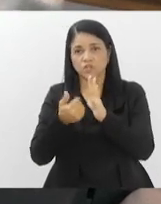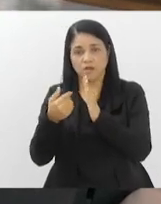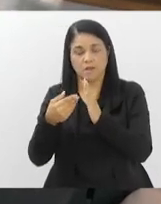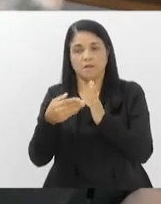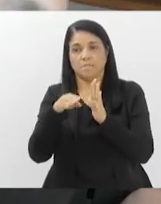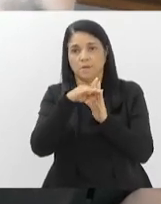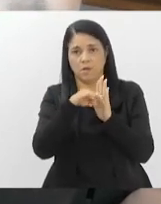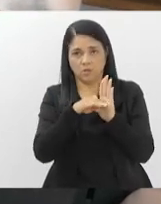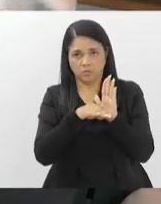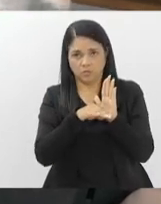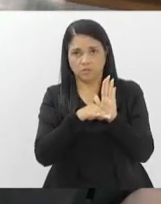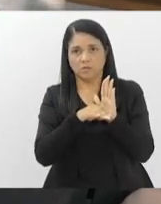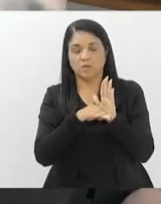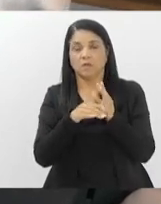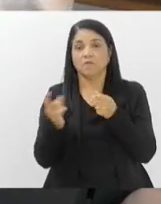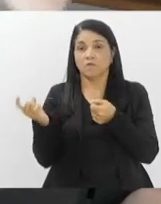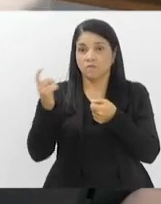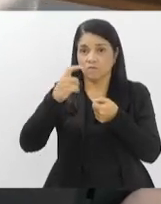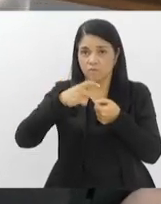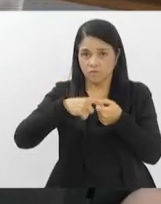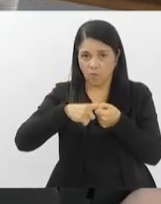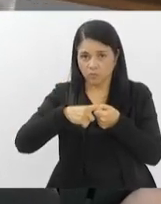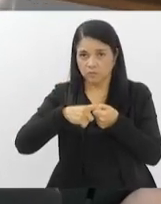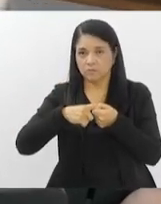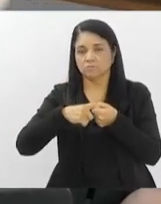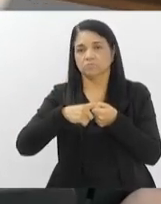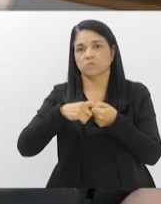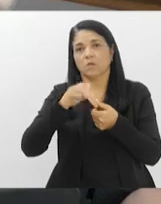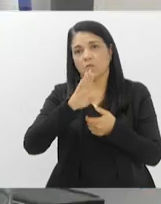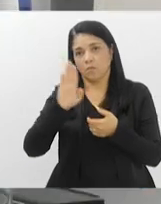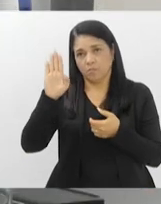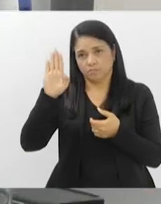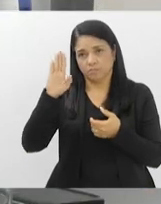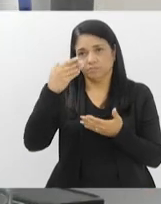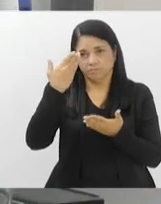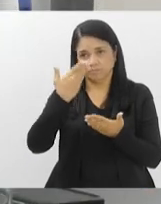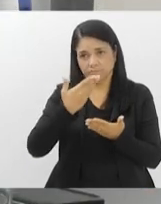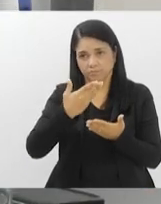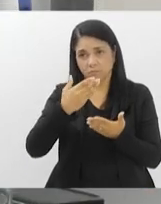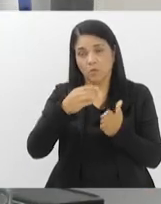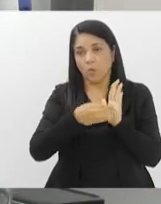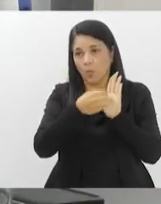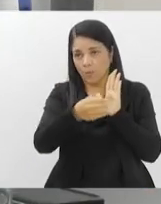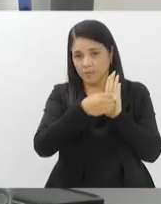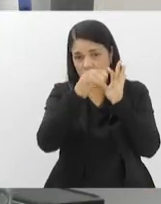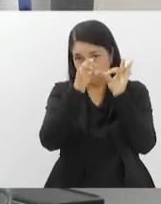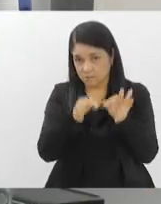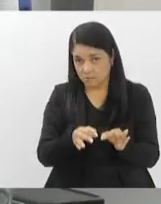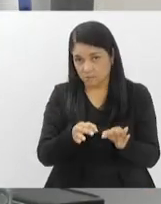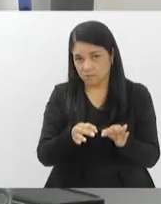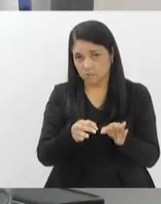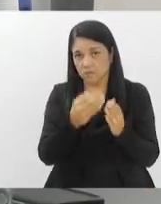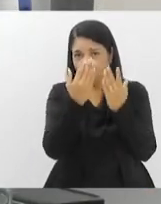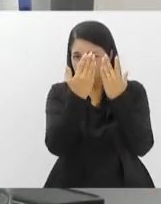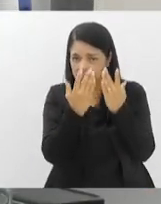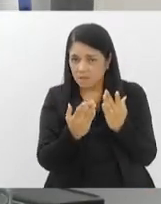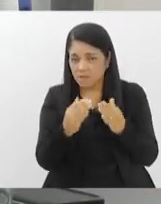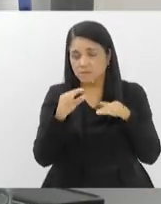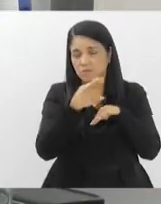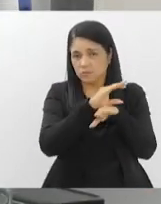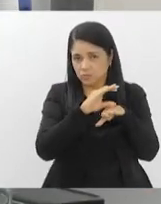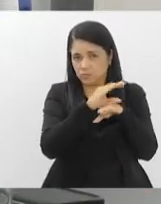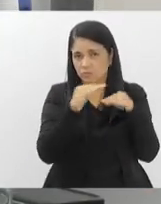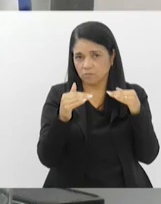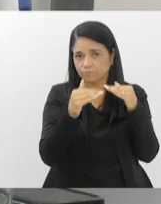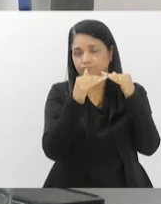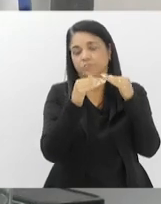traz constitucionalidade. E aí eu já trago, me comprometo de já trazer, deputado Mink, o parecer correto, fazendo a análise constitucional e depois o